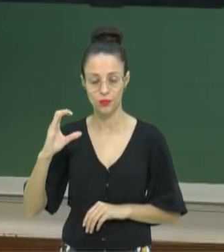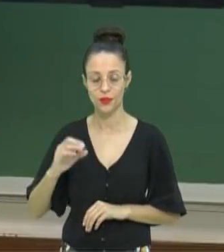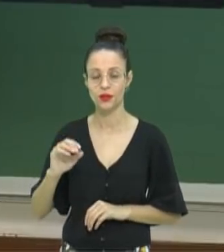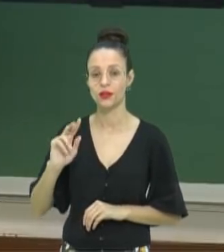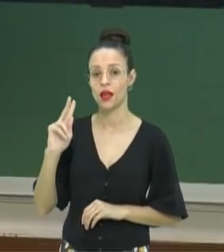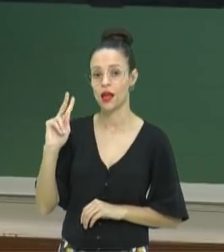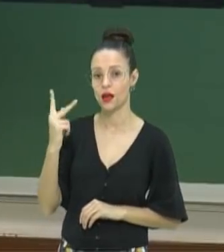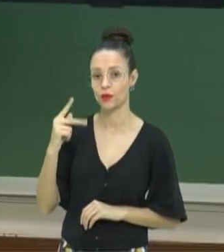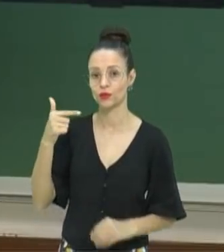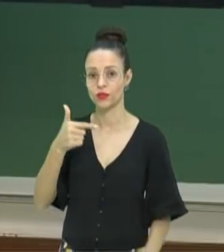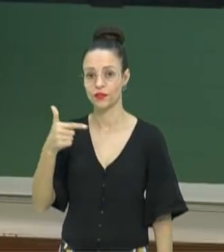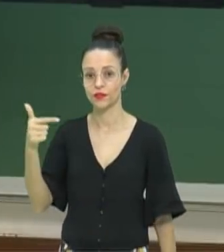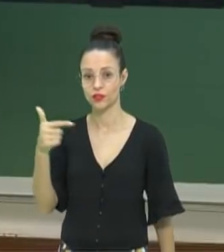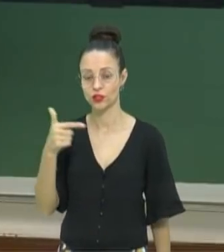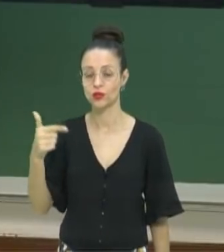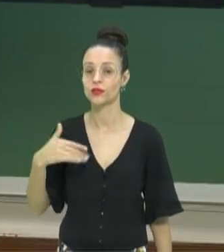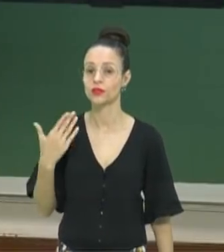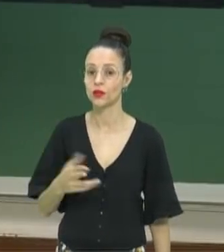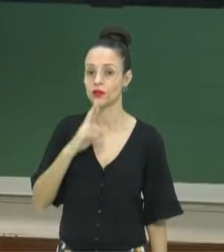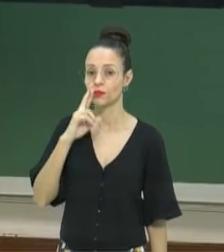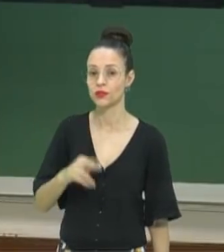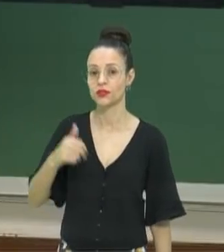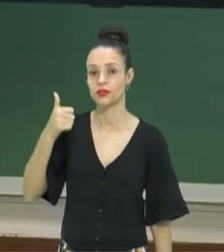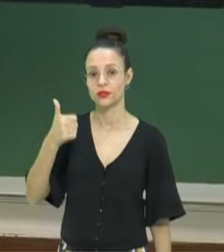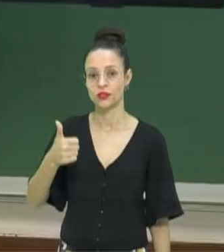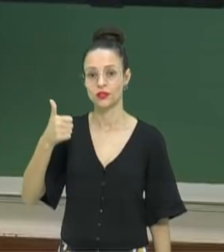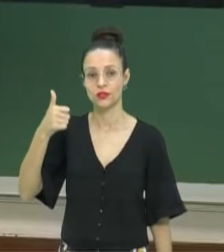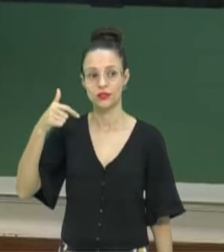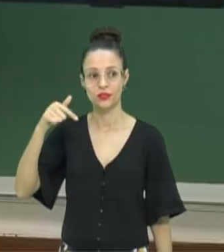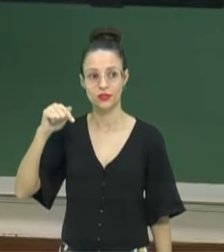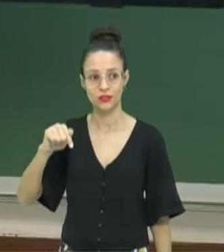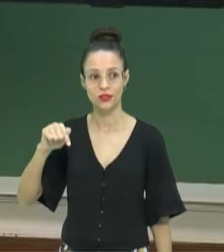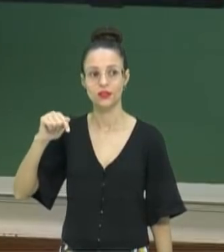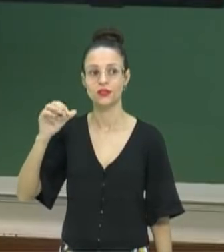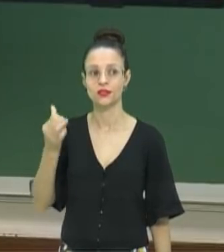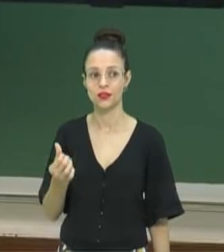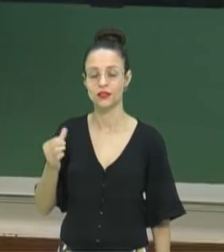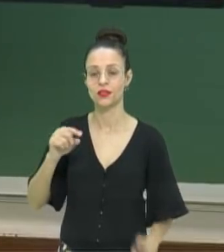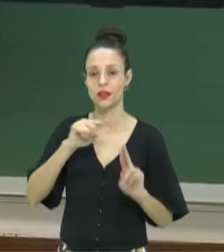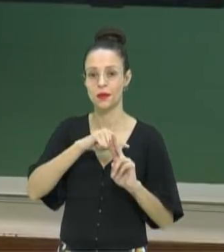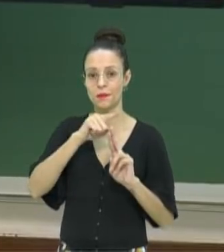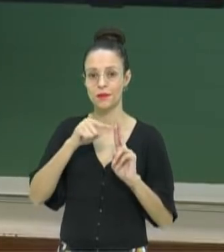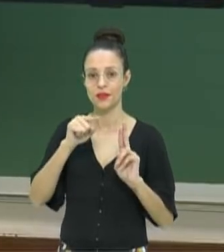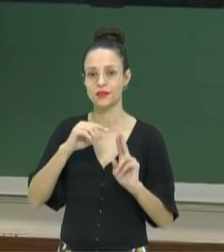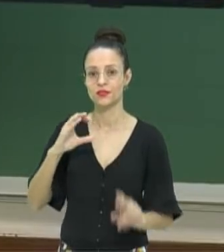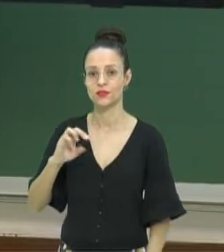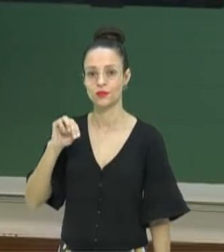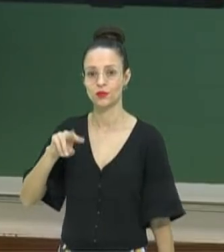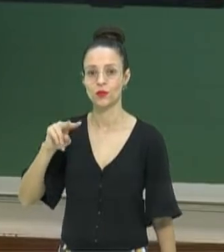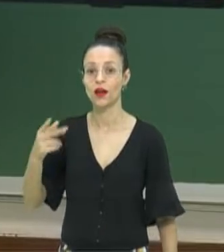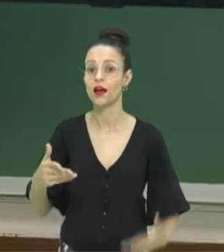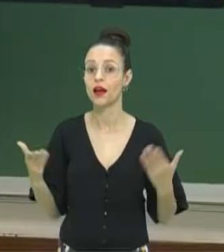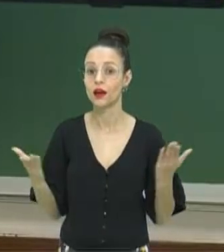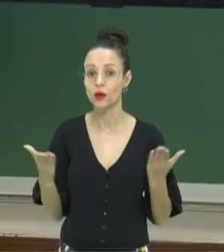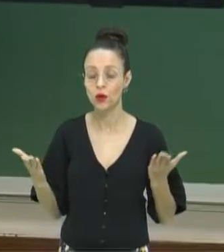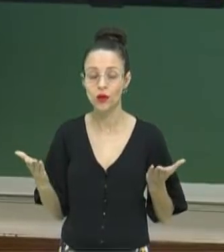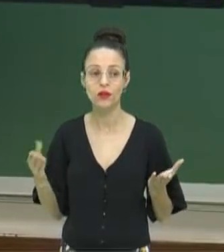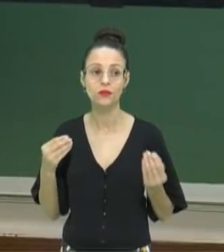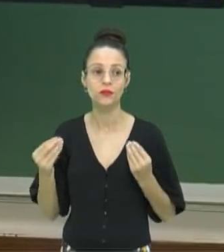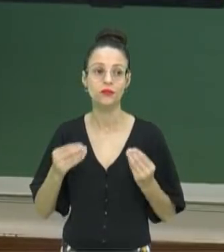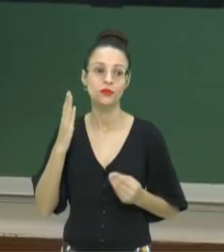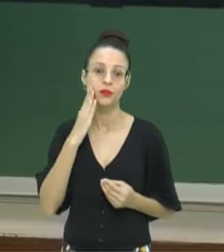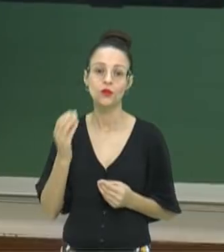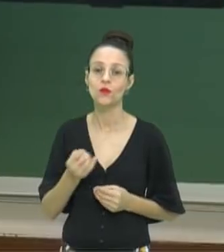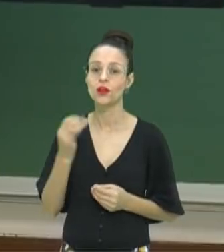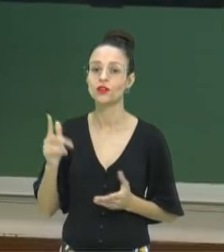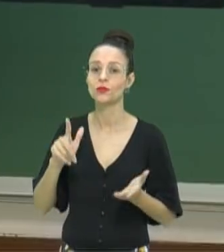altura é 22. Então, dá 176 π centímetros quadrados. E agora? Bom, para saber o quanto de